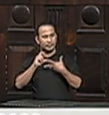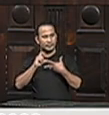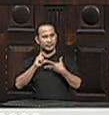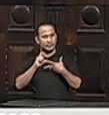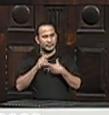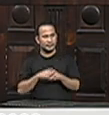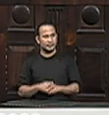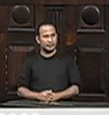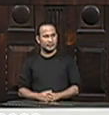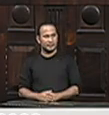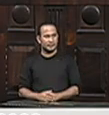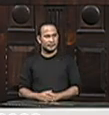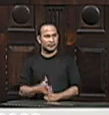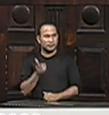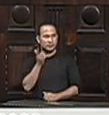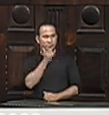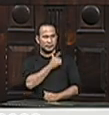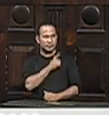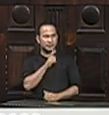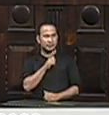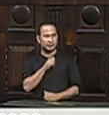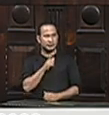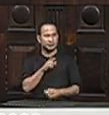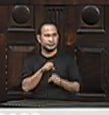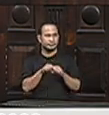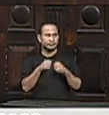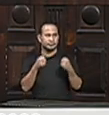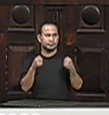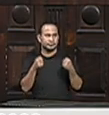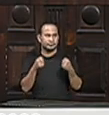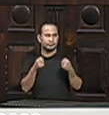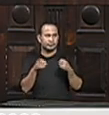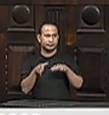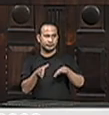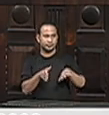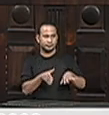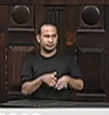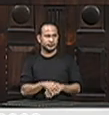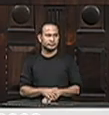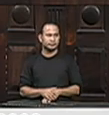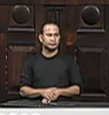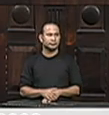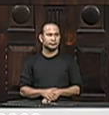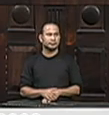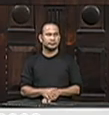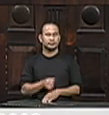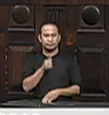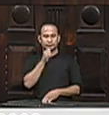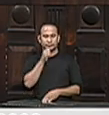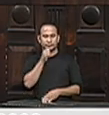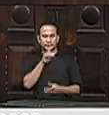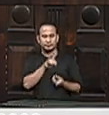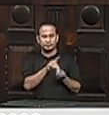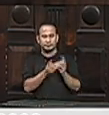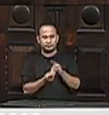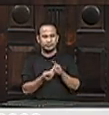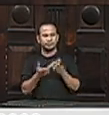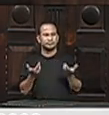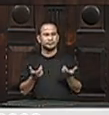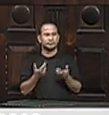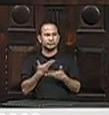trabalhador representando o Executivo. Então, não vai no sentido de melhorar.